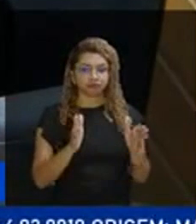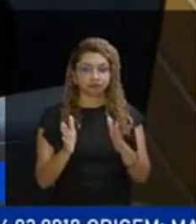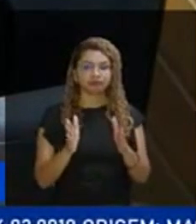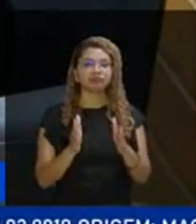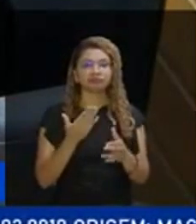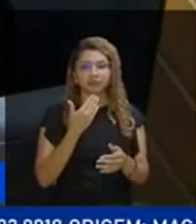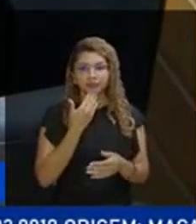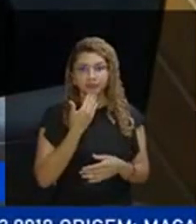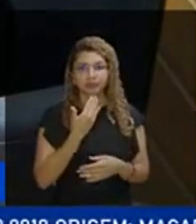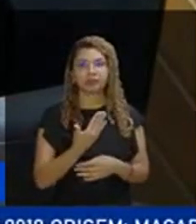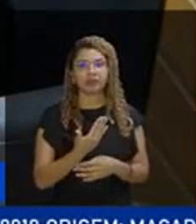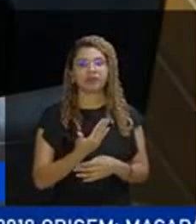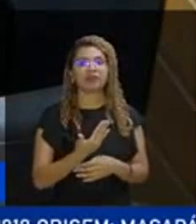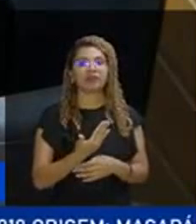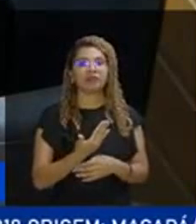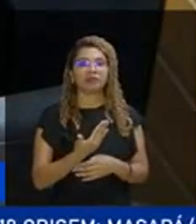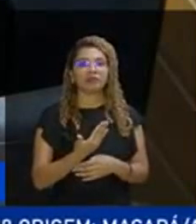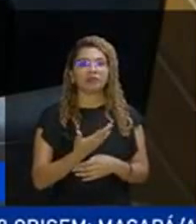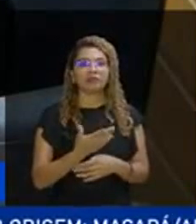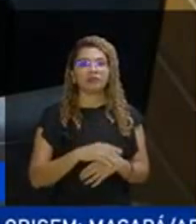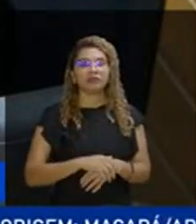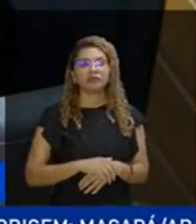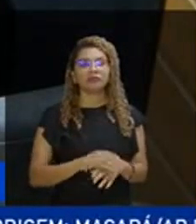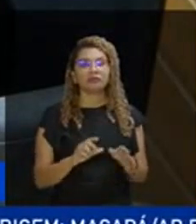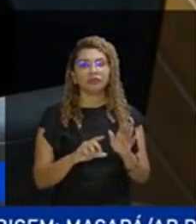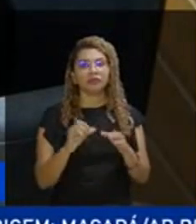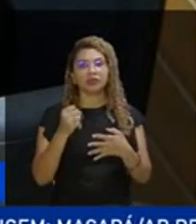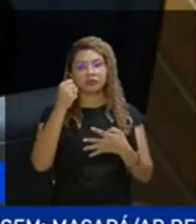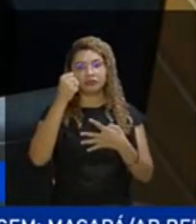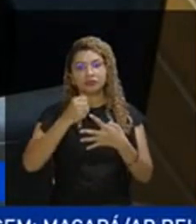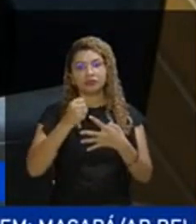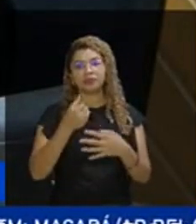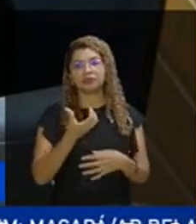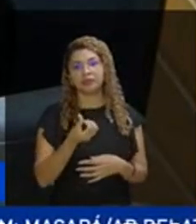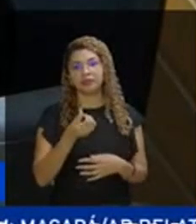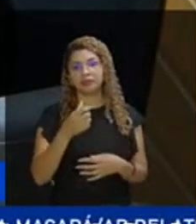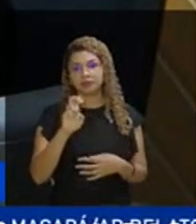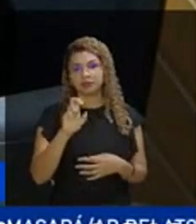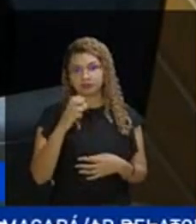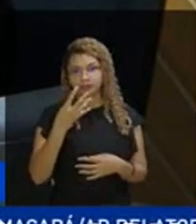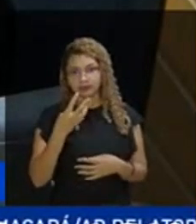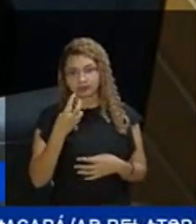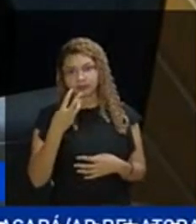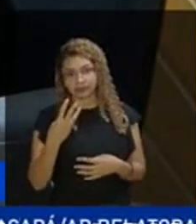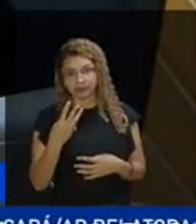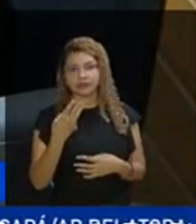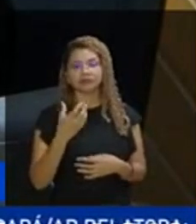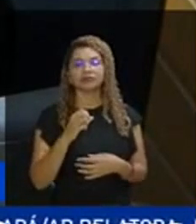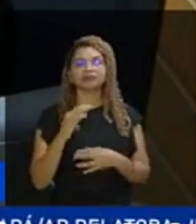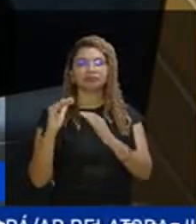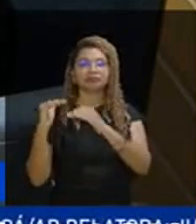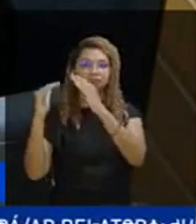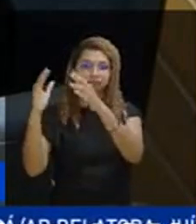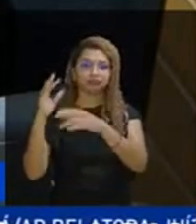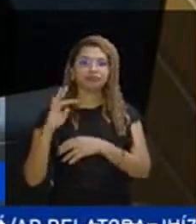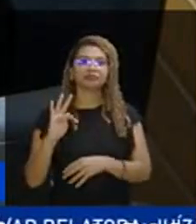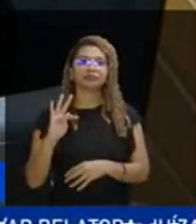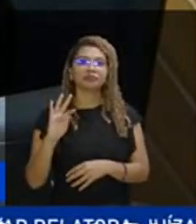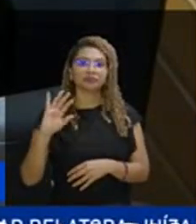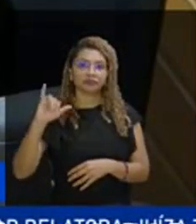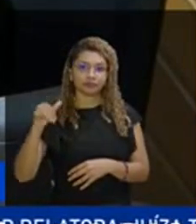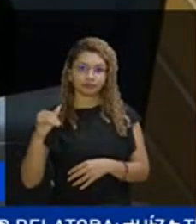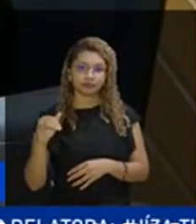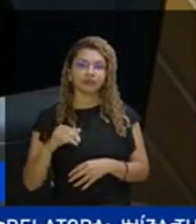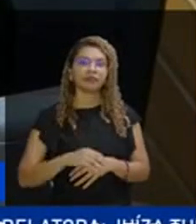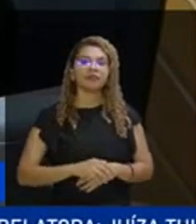de parcelamento ATU da súmula 653 do STJ interrompe o prazo prescricional, pois caracteriza a